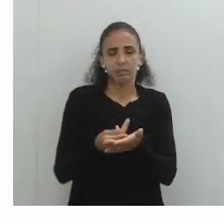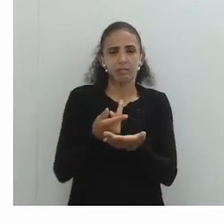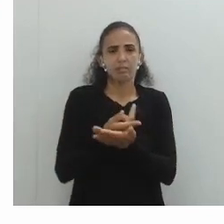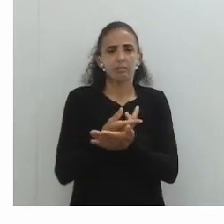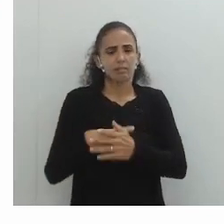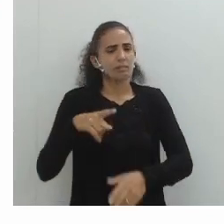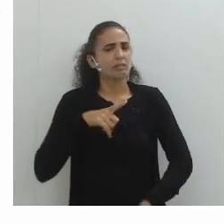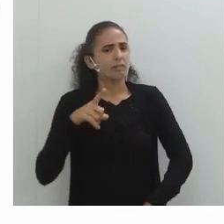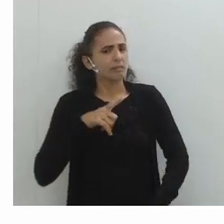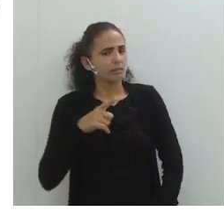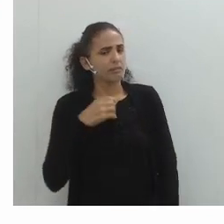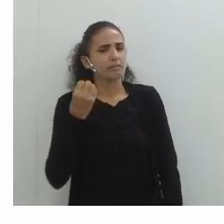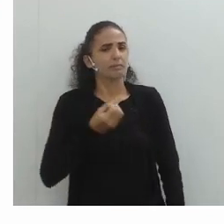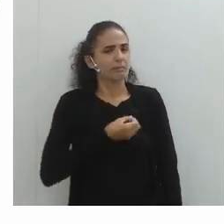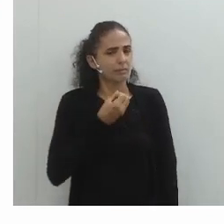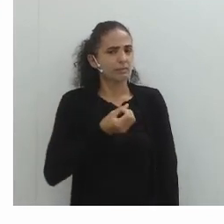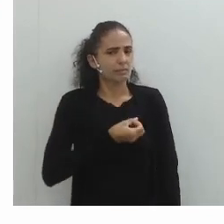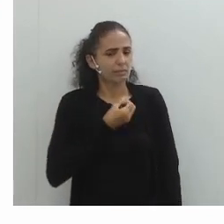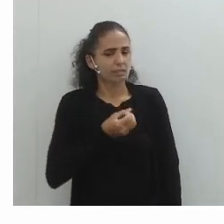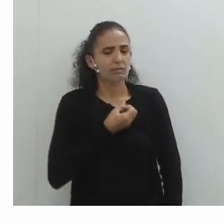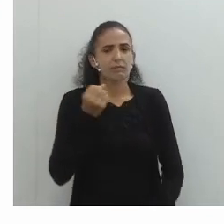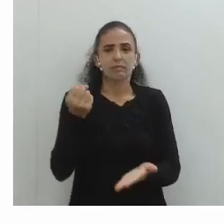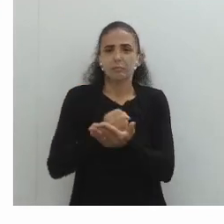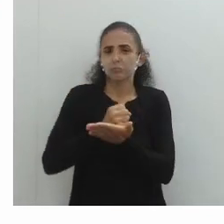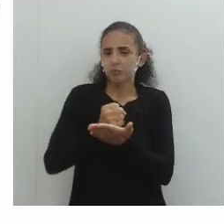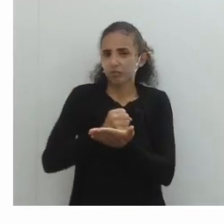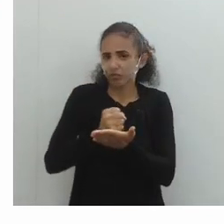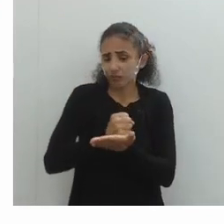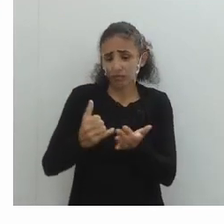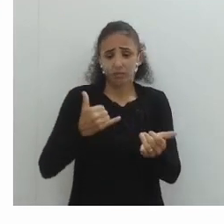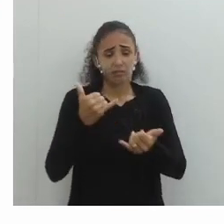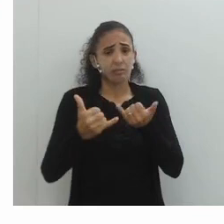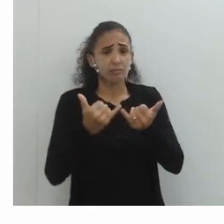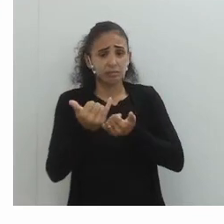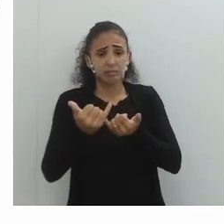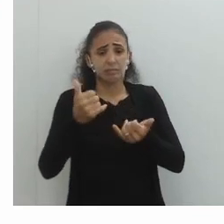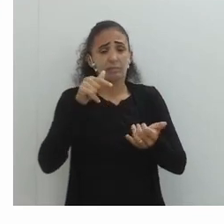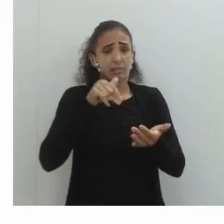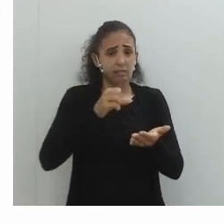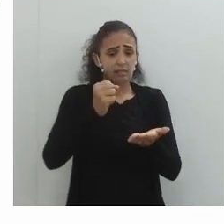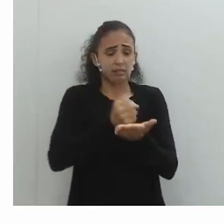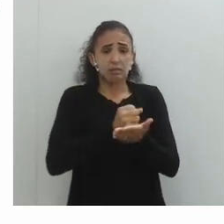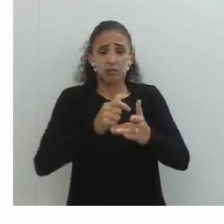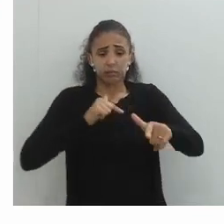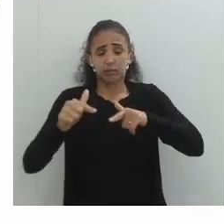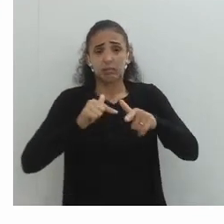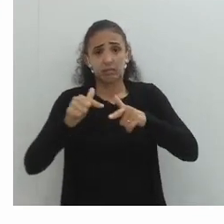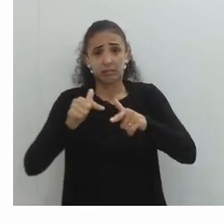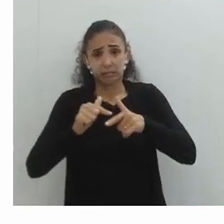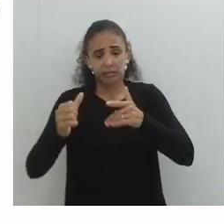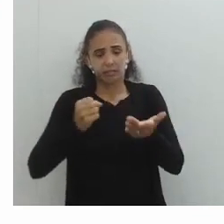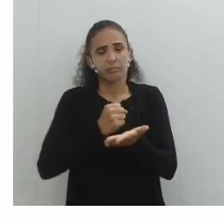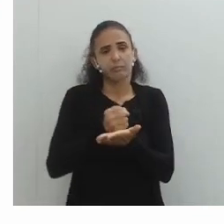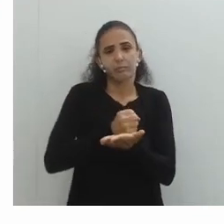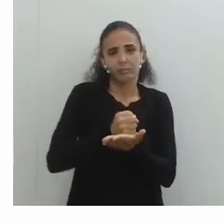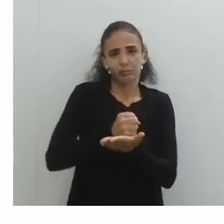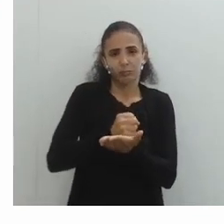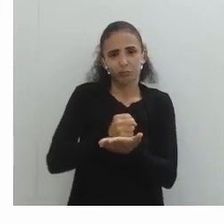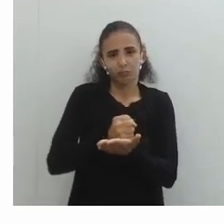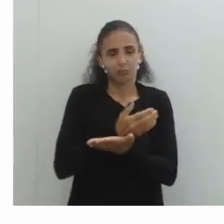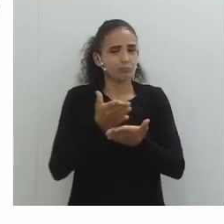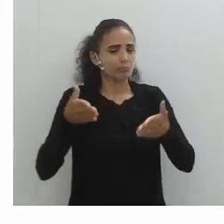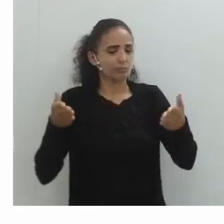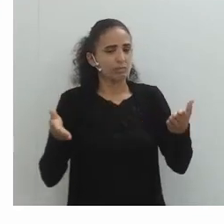que vivem para jogar. Isso daí é o trabalho dela. Então eu preciso jogar, eu preciso movimentar as